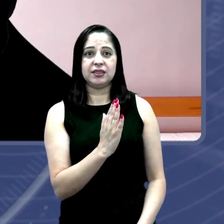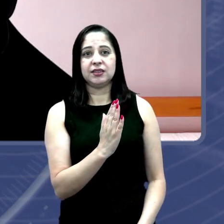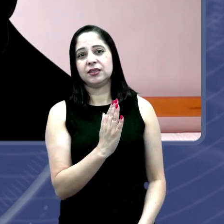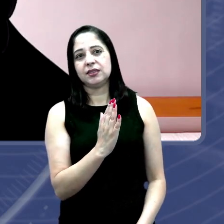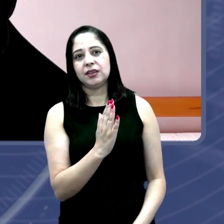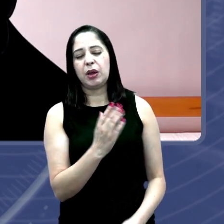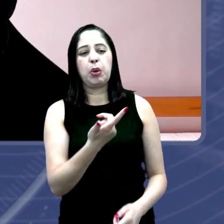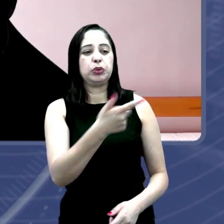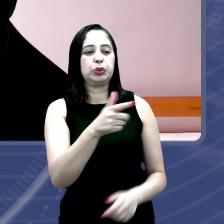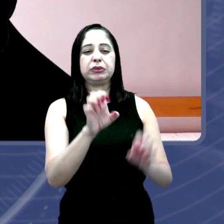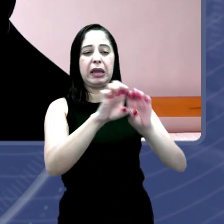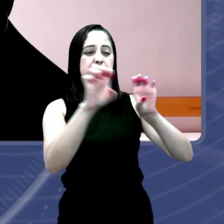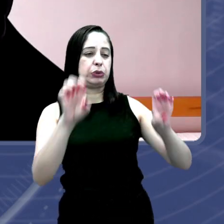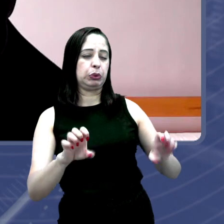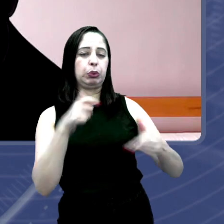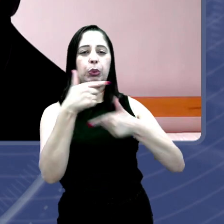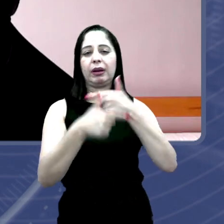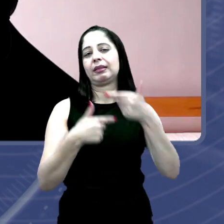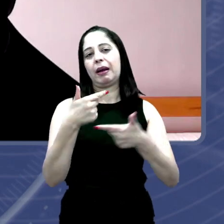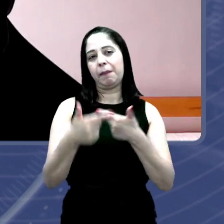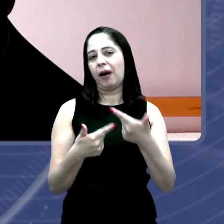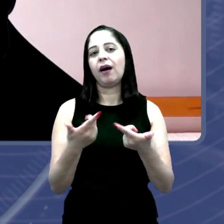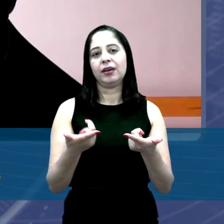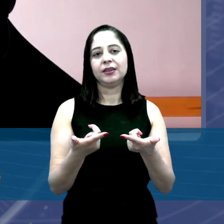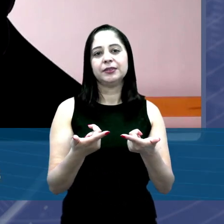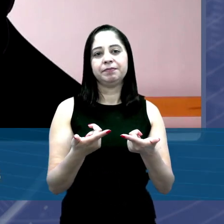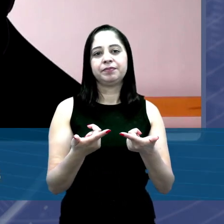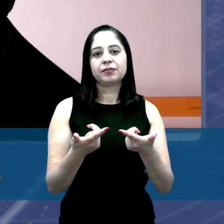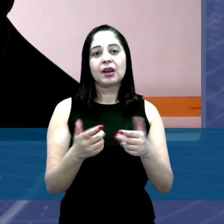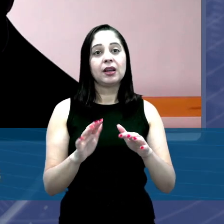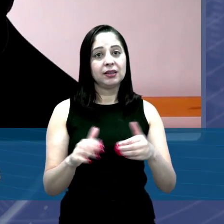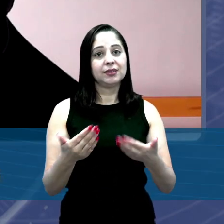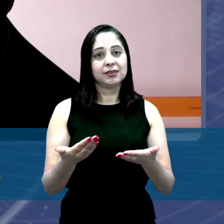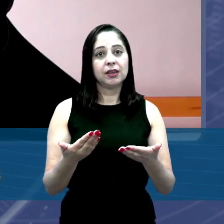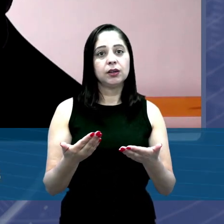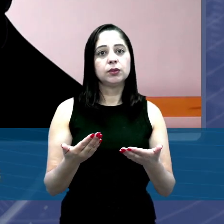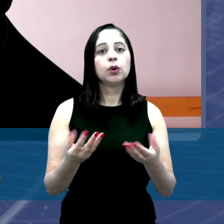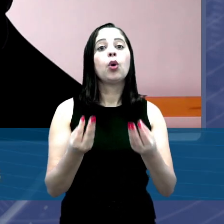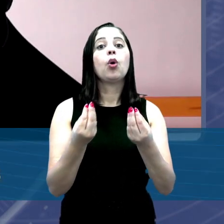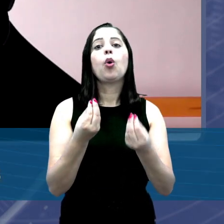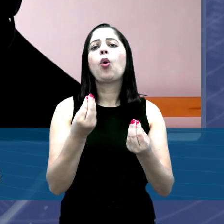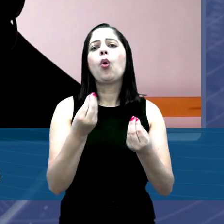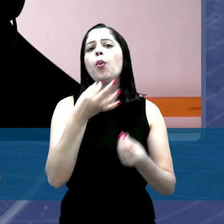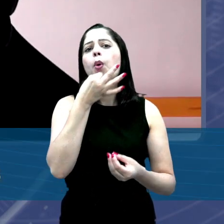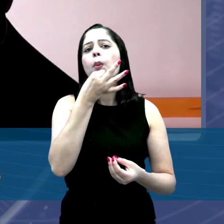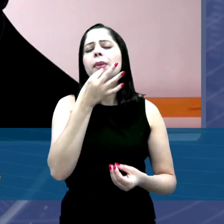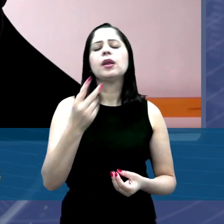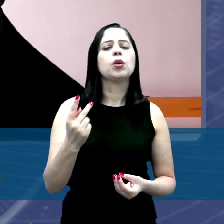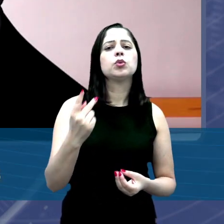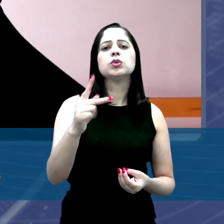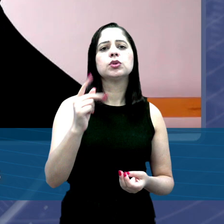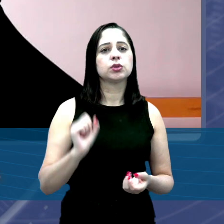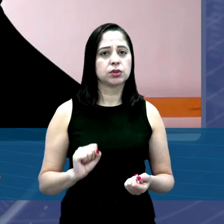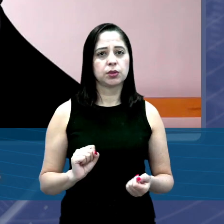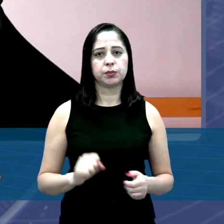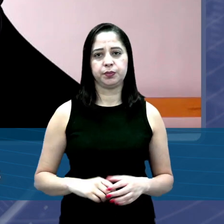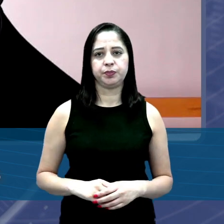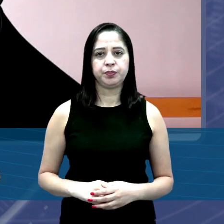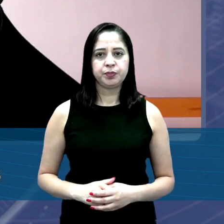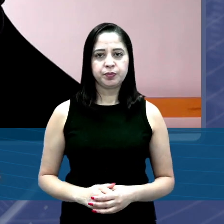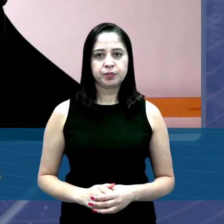tendo infraestrutura, emprego básico, e aí essas pessoas chegam, né? Como que você avalia essa